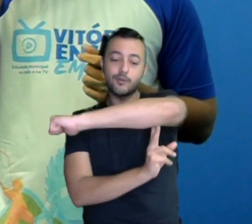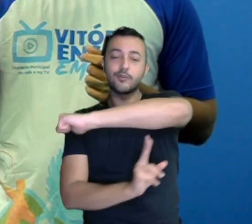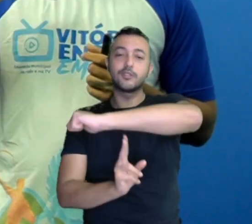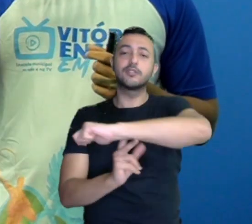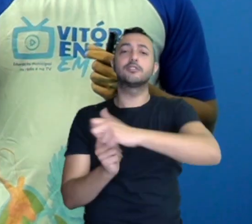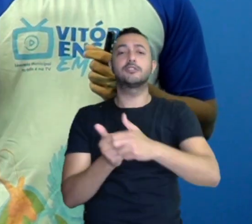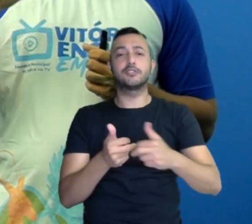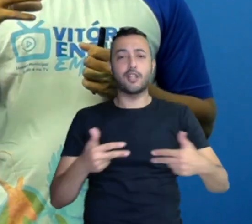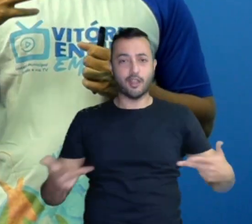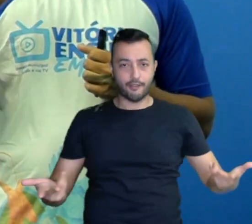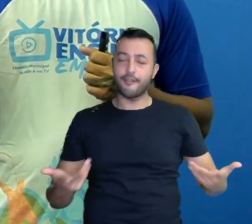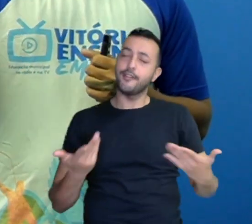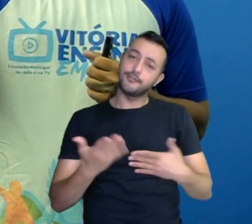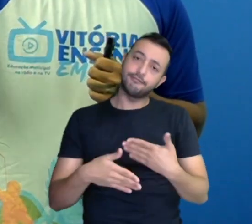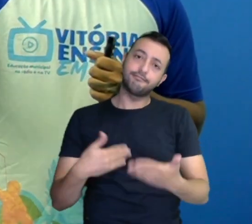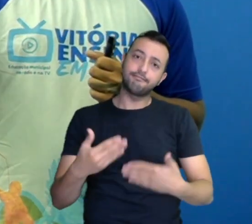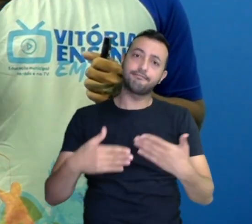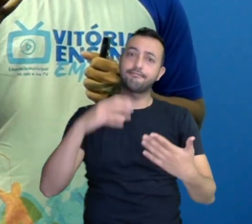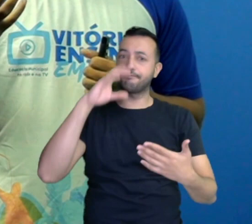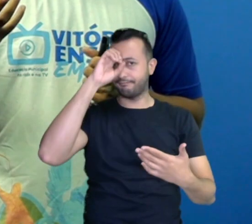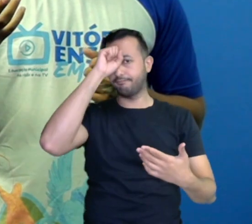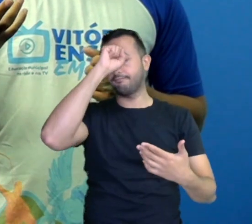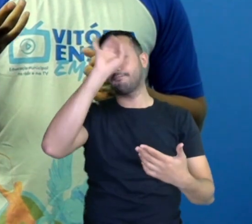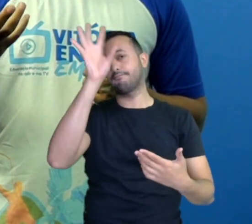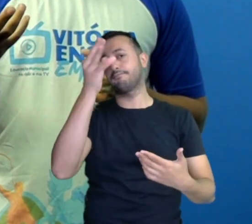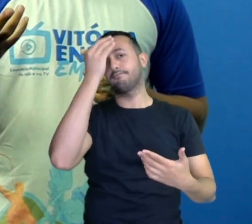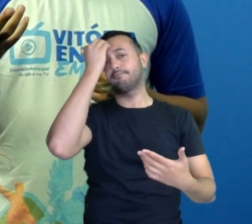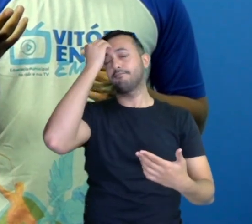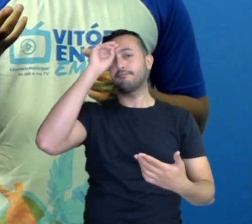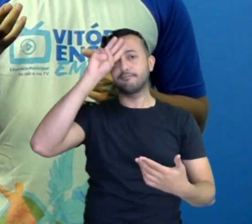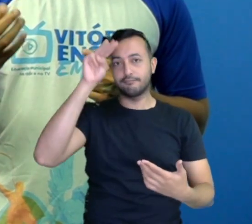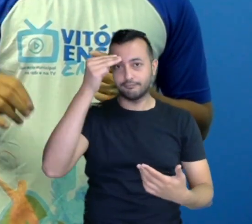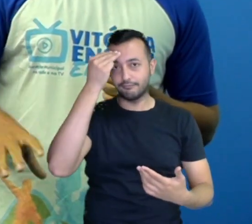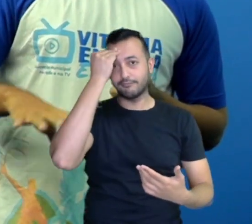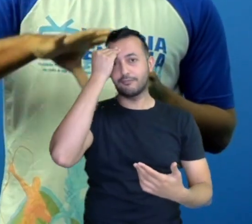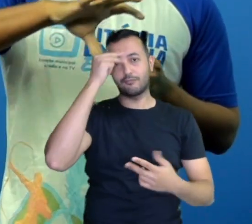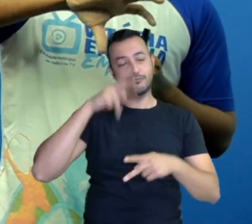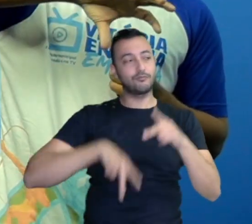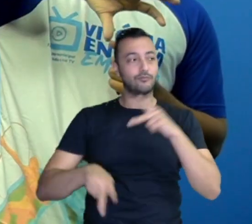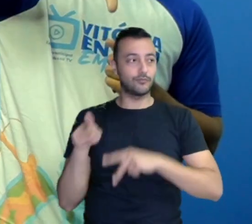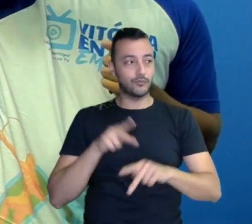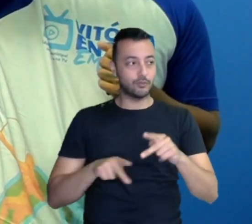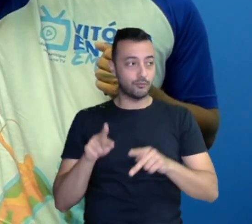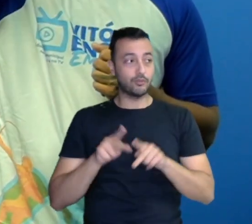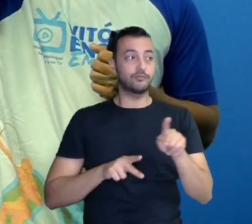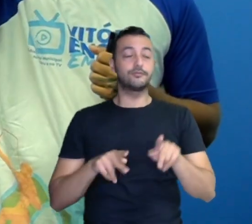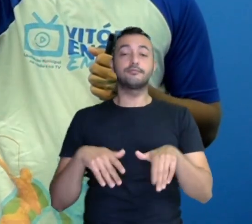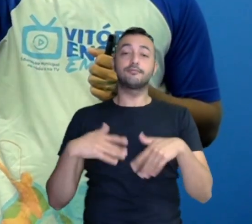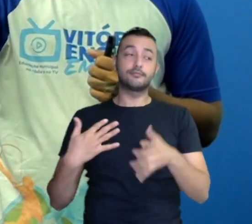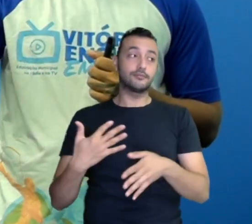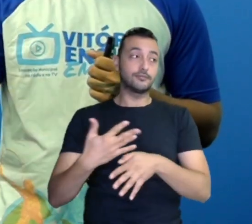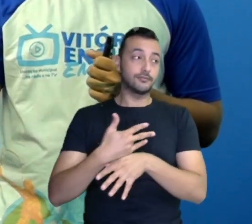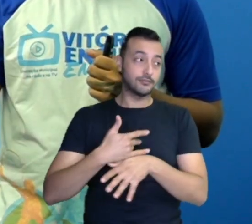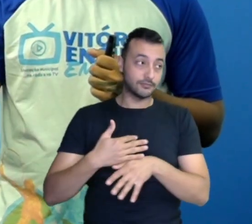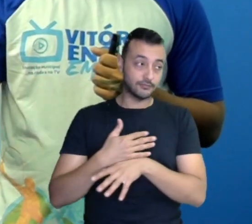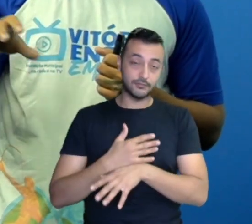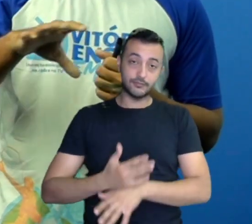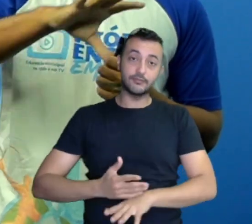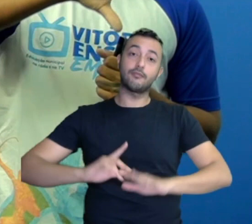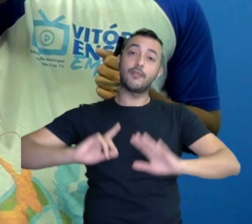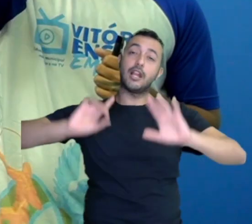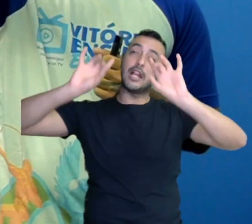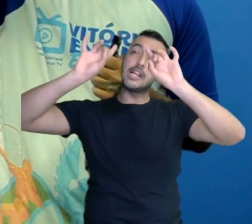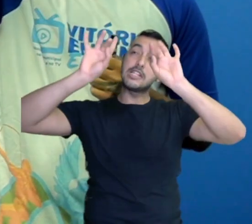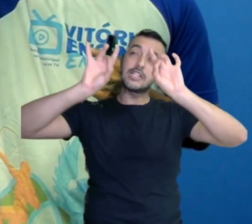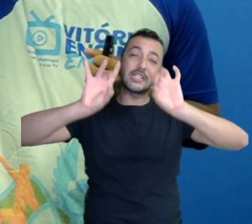tudo isso aí, elas acabam adentrando a memória de um povo. Tá? Então, quando essa cidade ela fica complexa, e